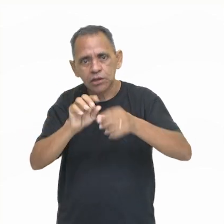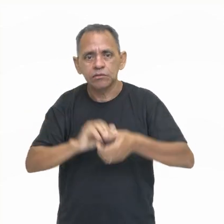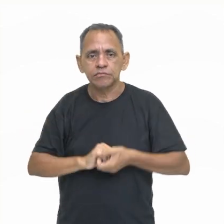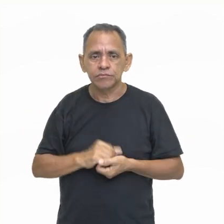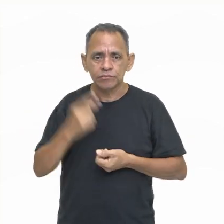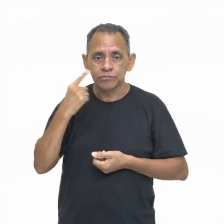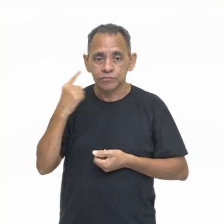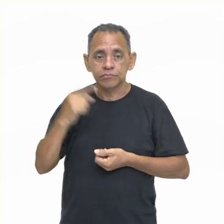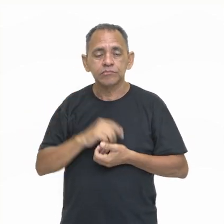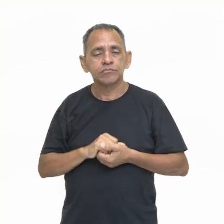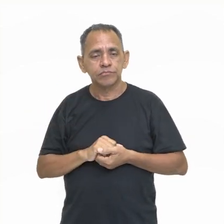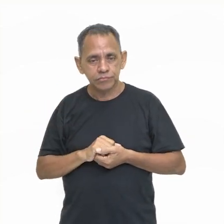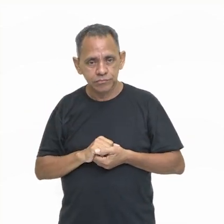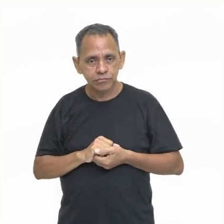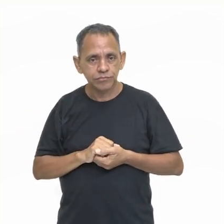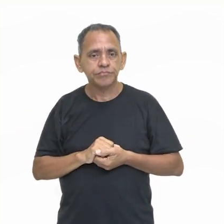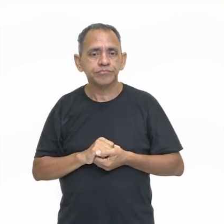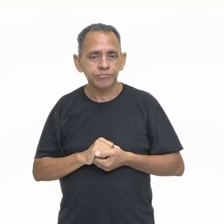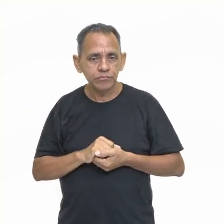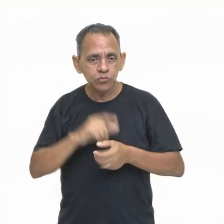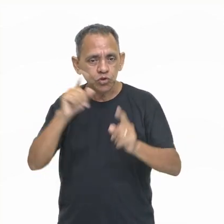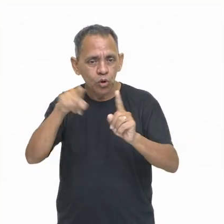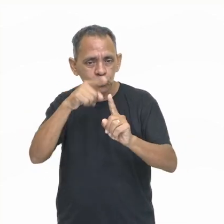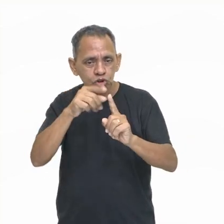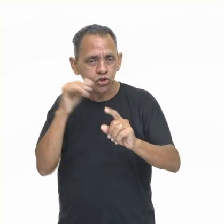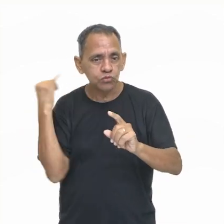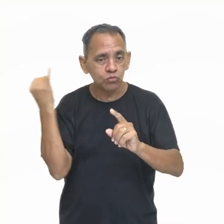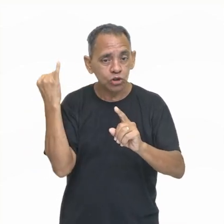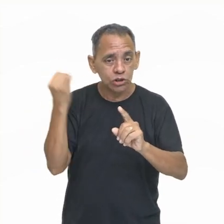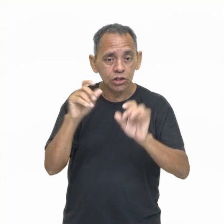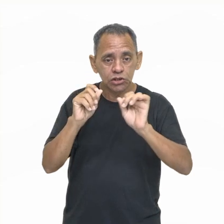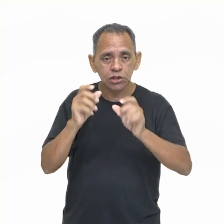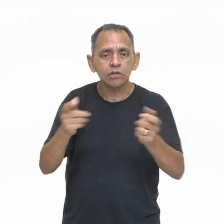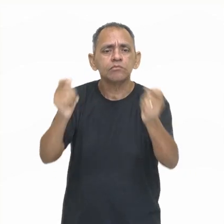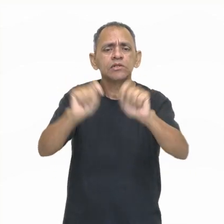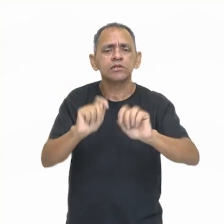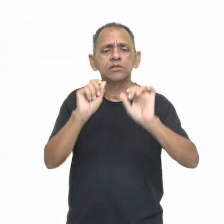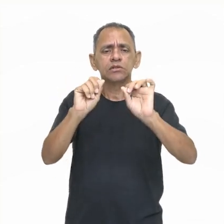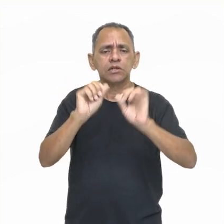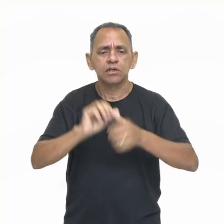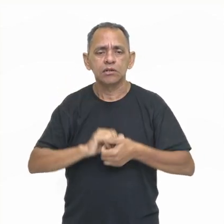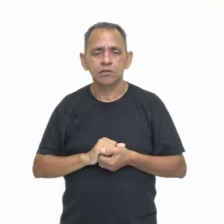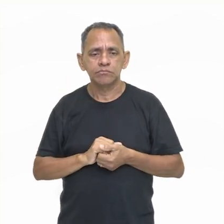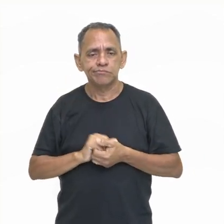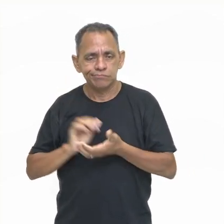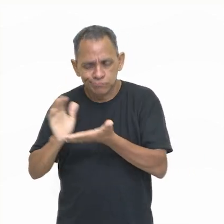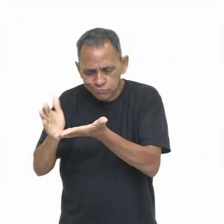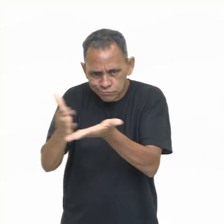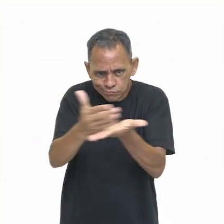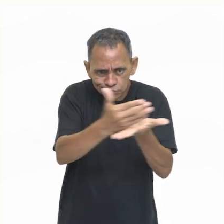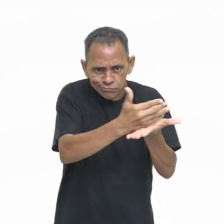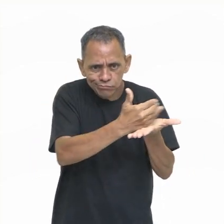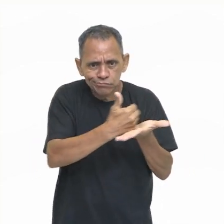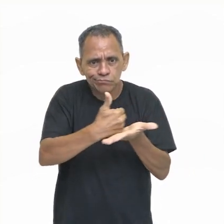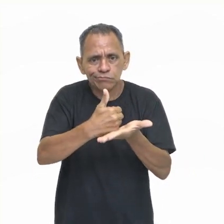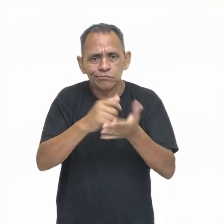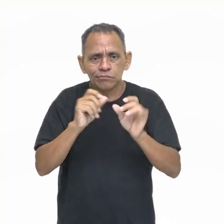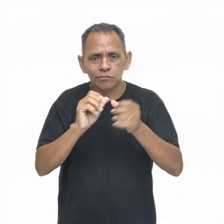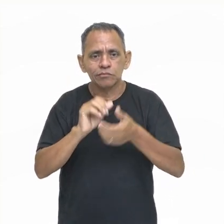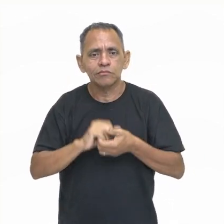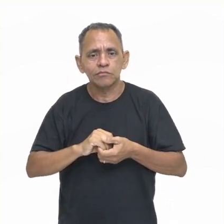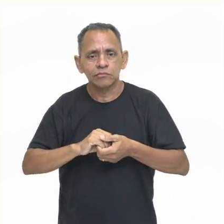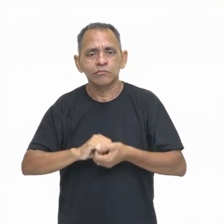importante da membrana plasmática, essa capacidade de captar sinais